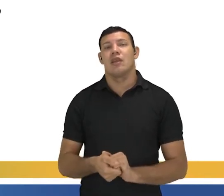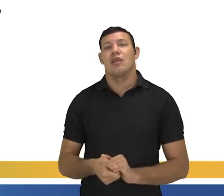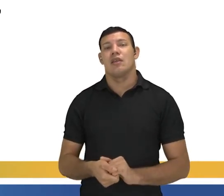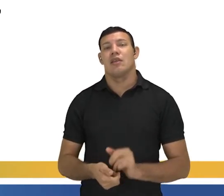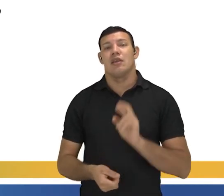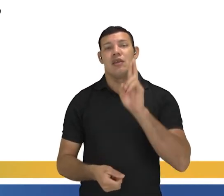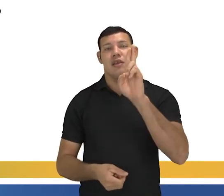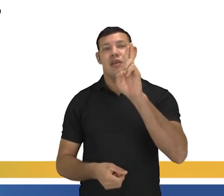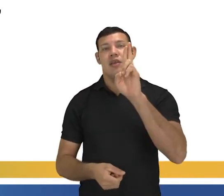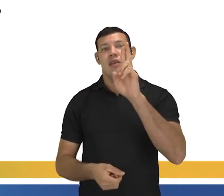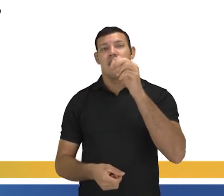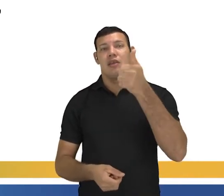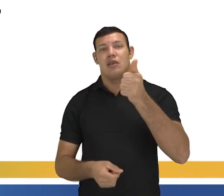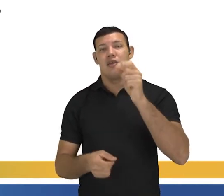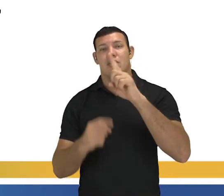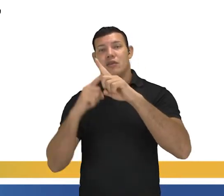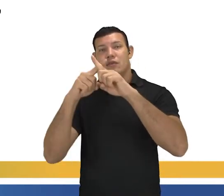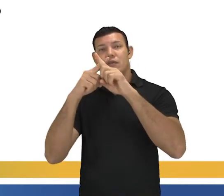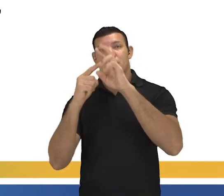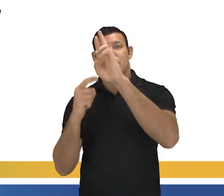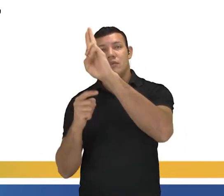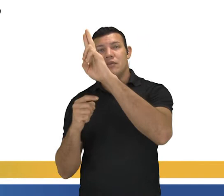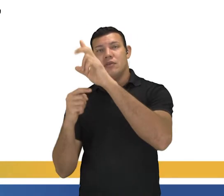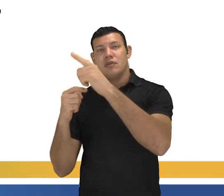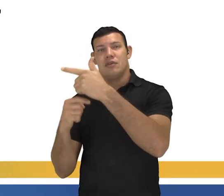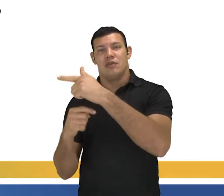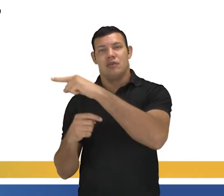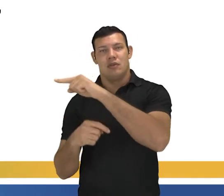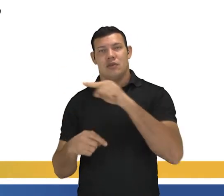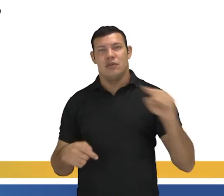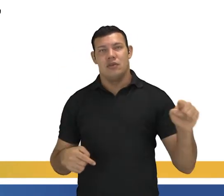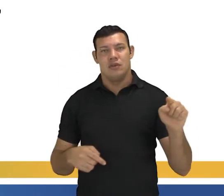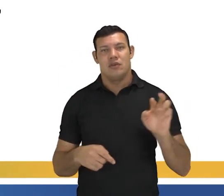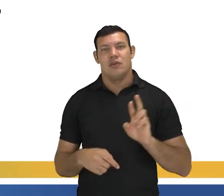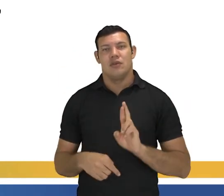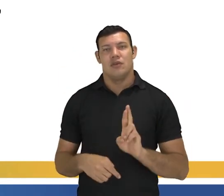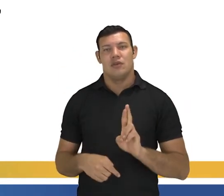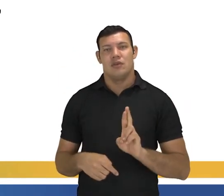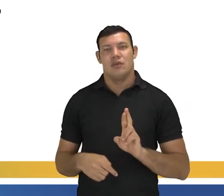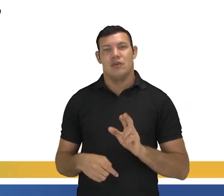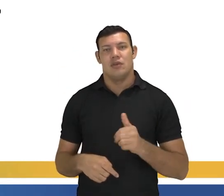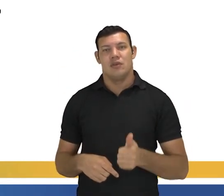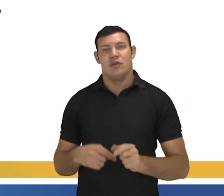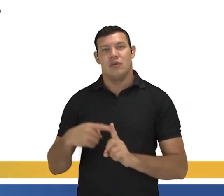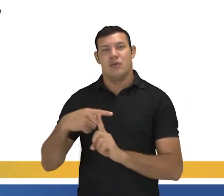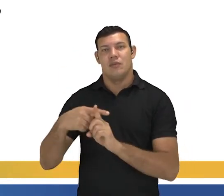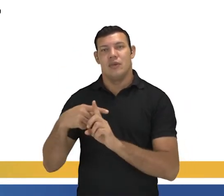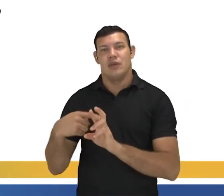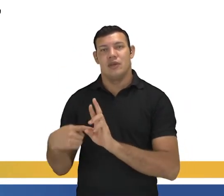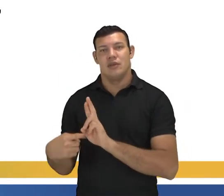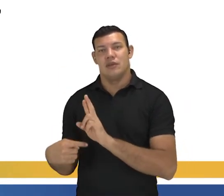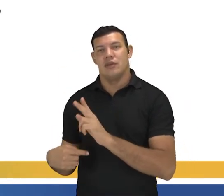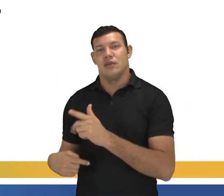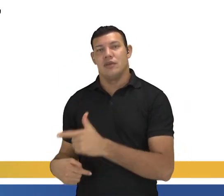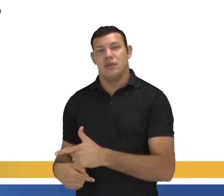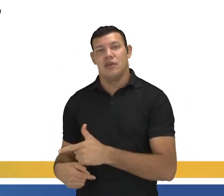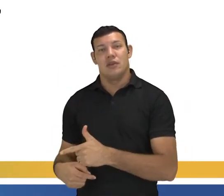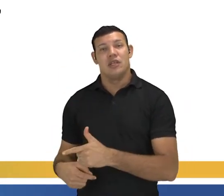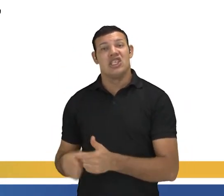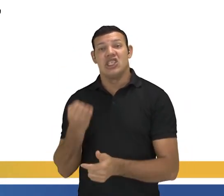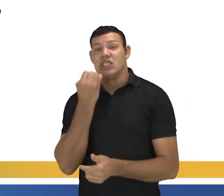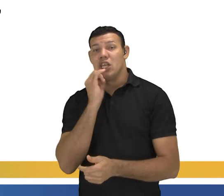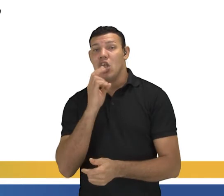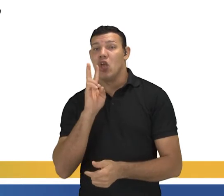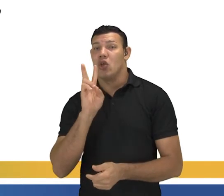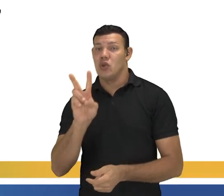R2 dividido para a soma de R1 mais R2. Mas note, essa observação vocês vão utilizar apenas para